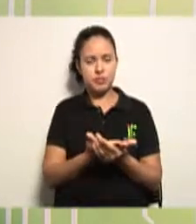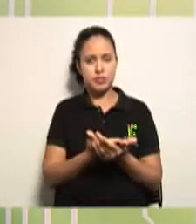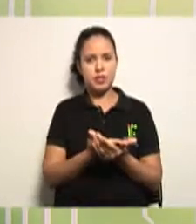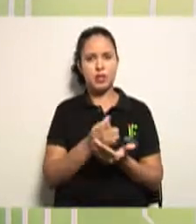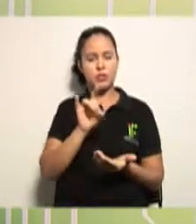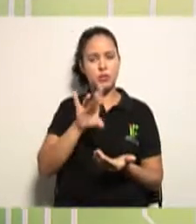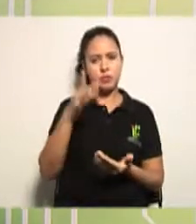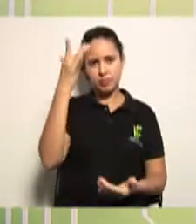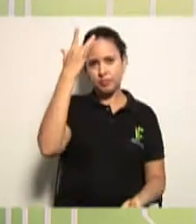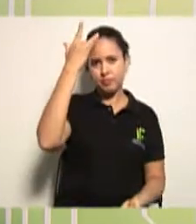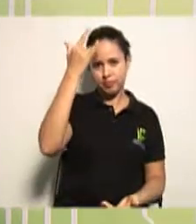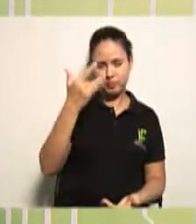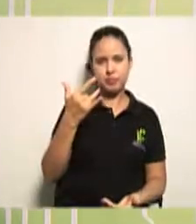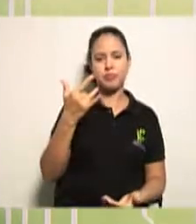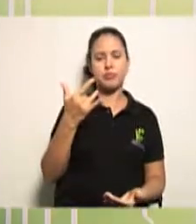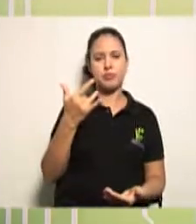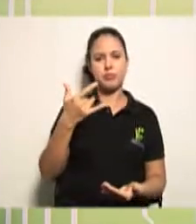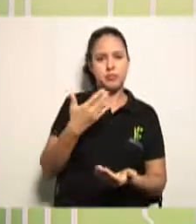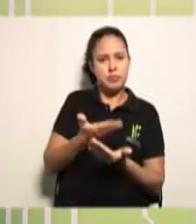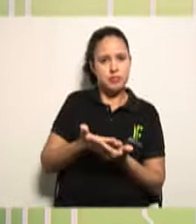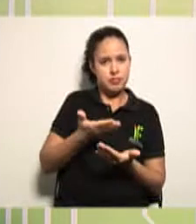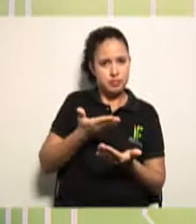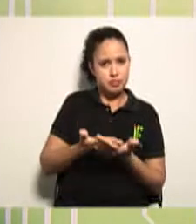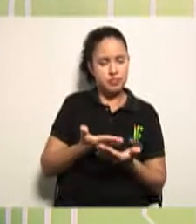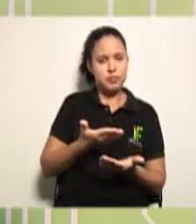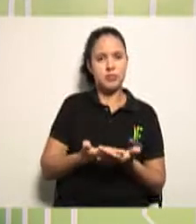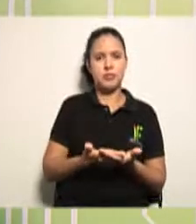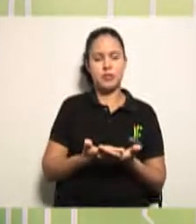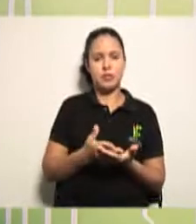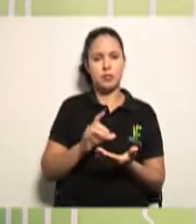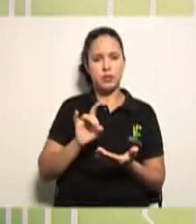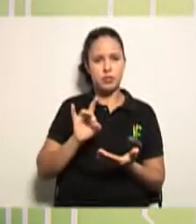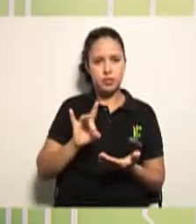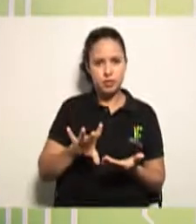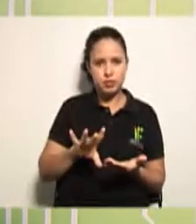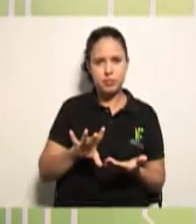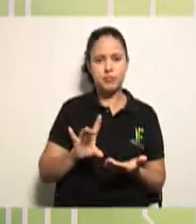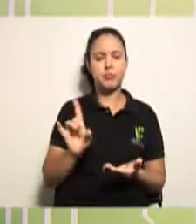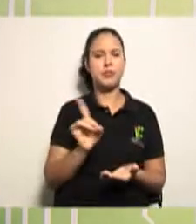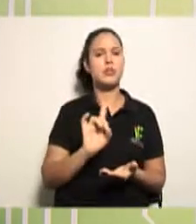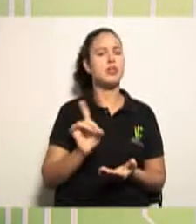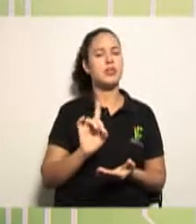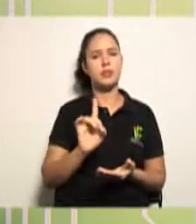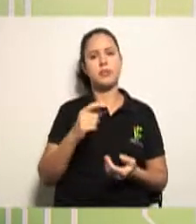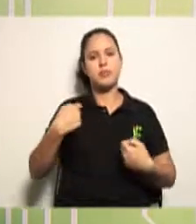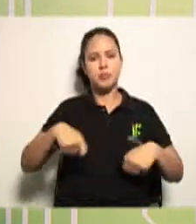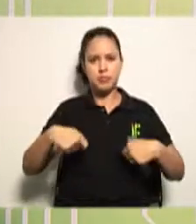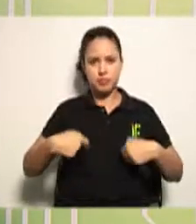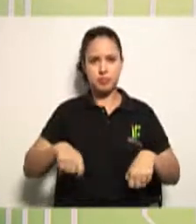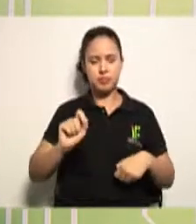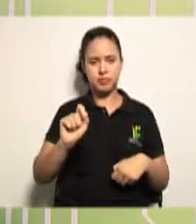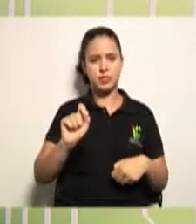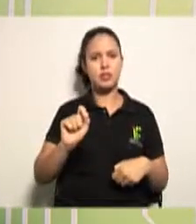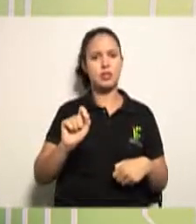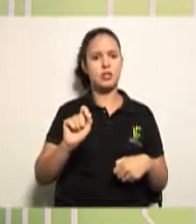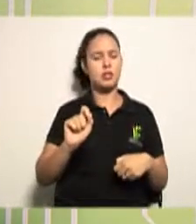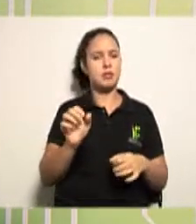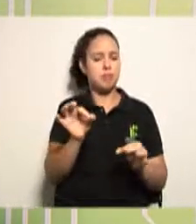só amanhã na hora de pegar o ônibus para ir para a aula de novo que eu vou me preocupar com a aula. Não, não é assim. Você